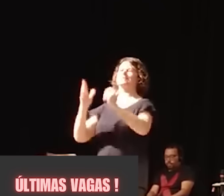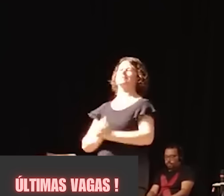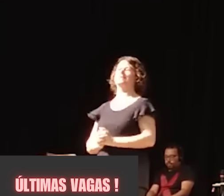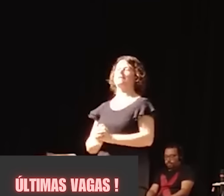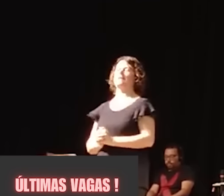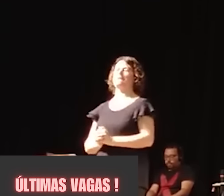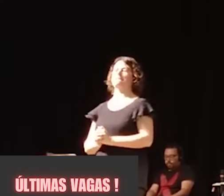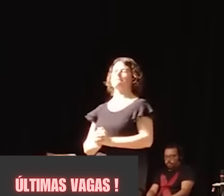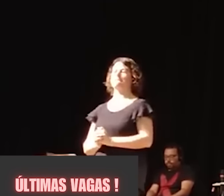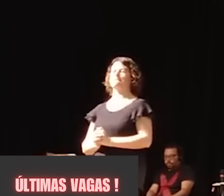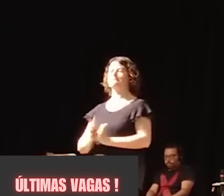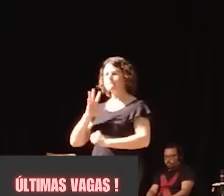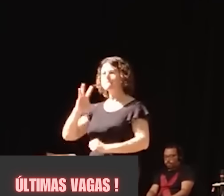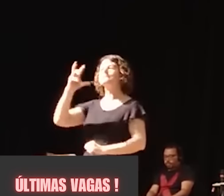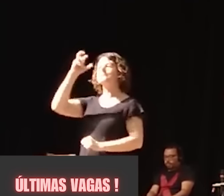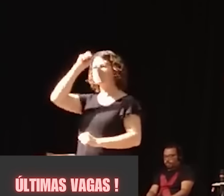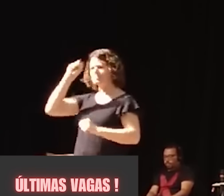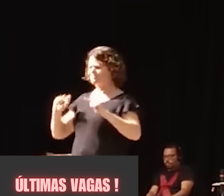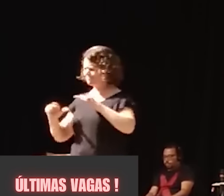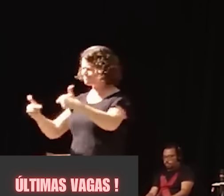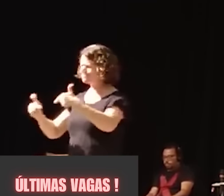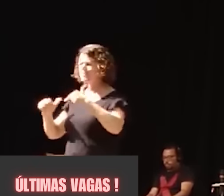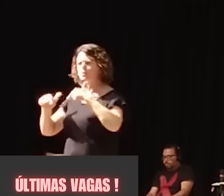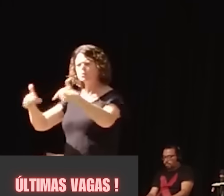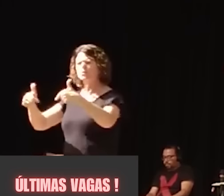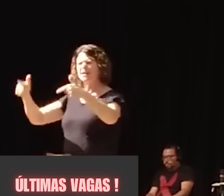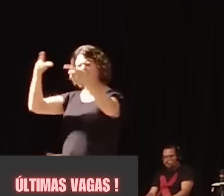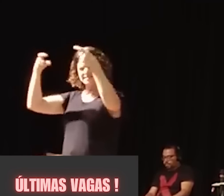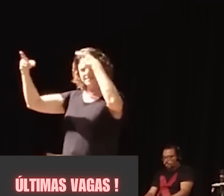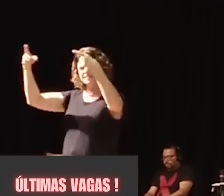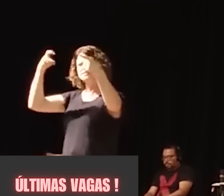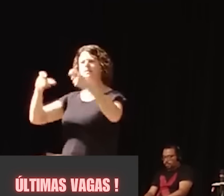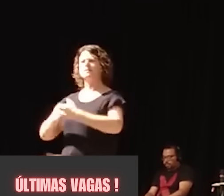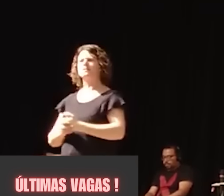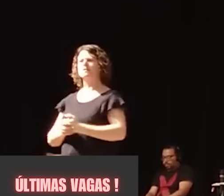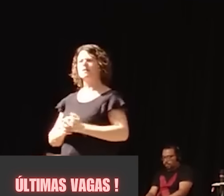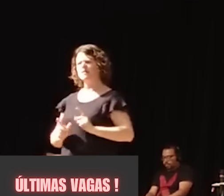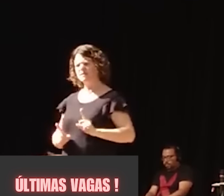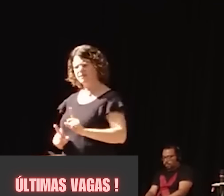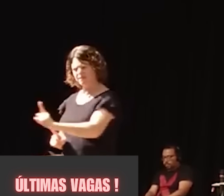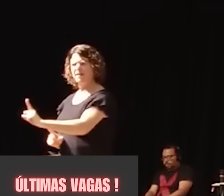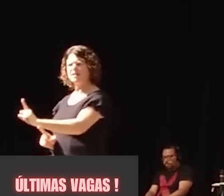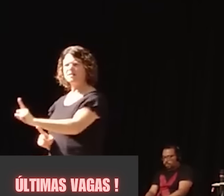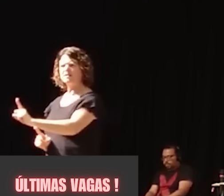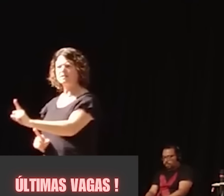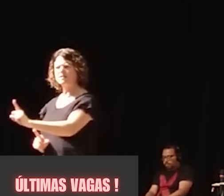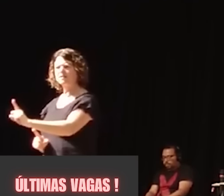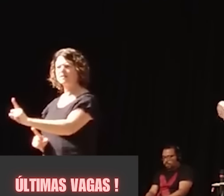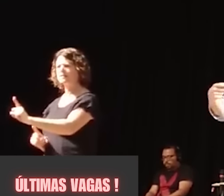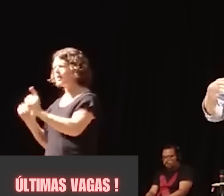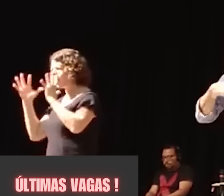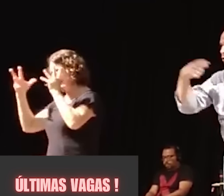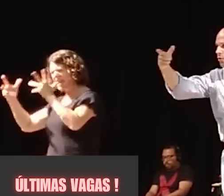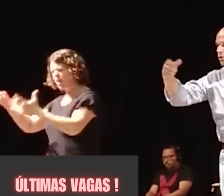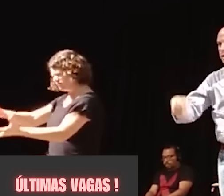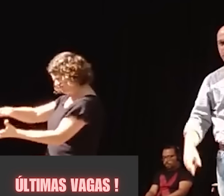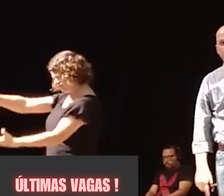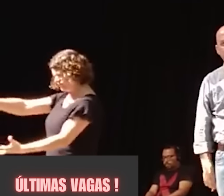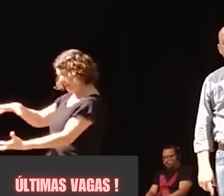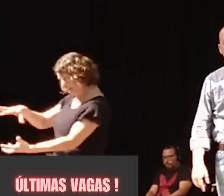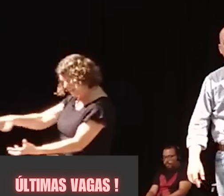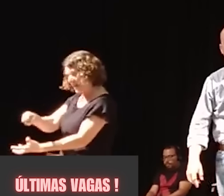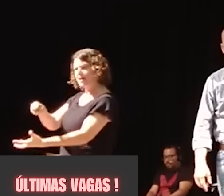desista aprenda a ir lá e tirar o que você ama de dentro da boca do leão olhe para mim você tá pensando que sou eu